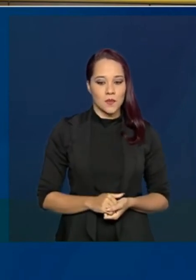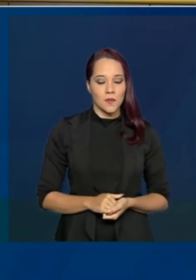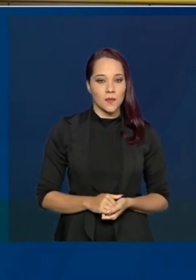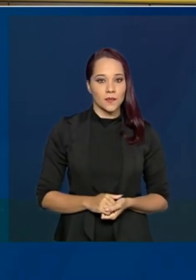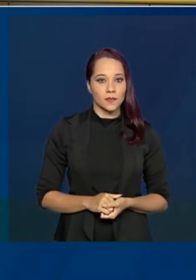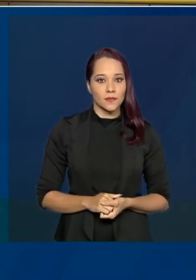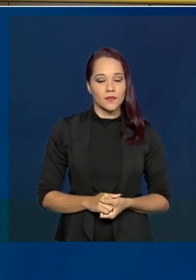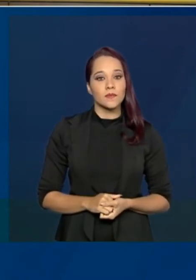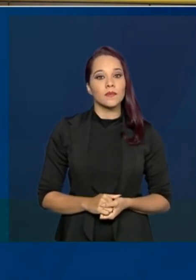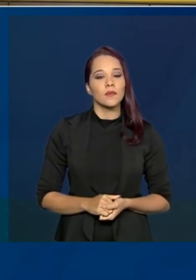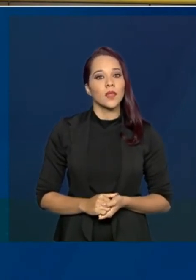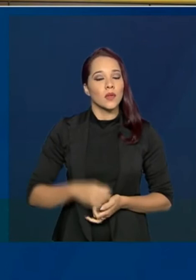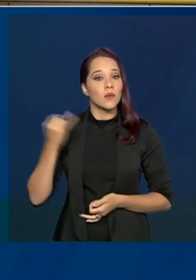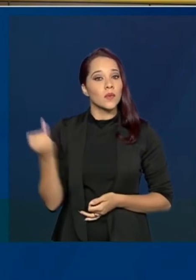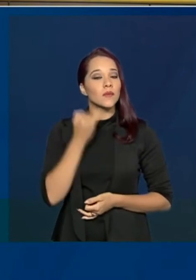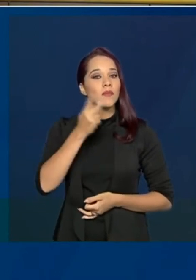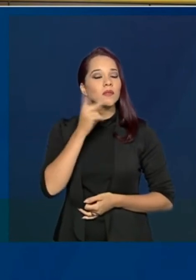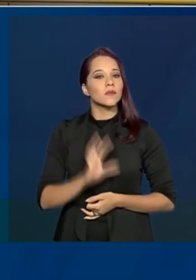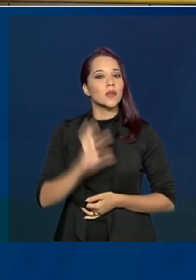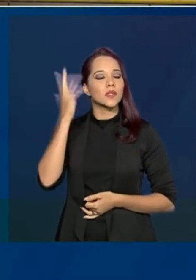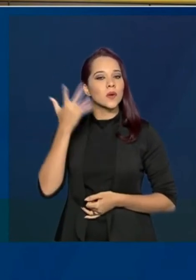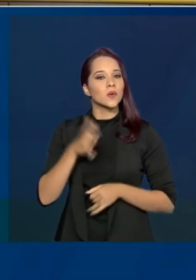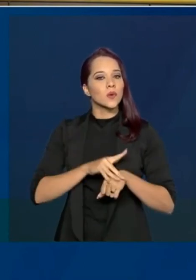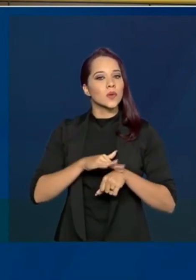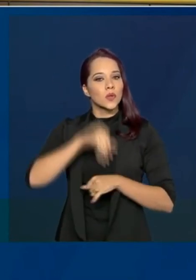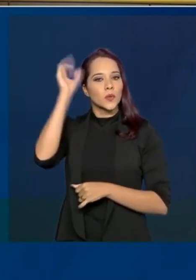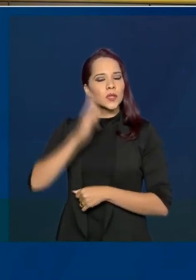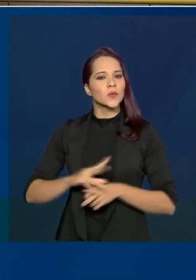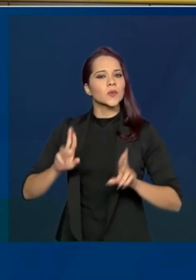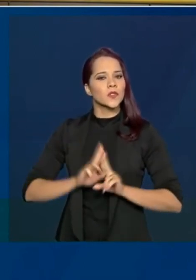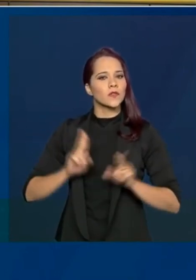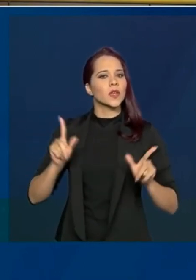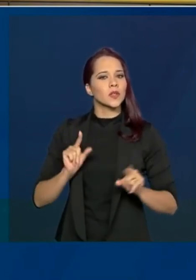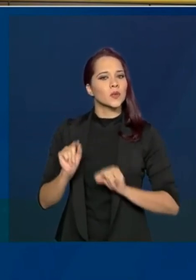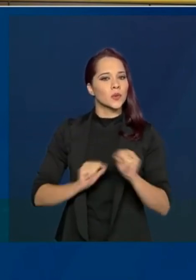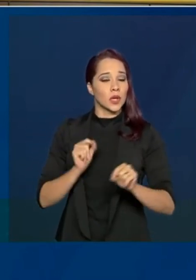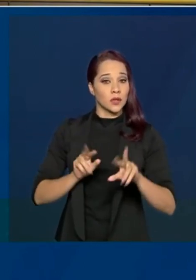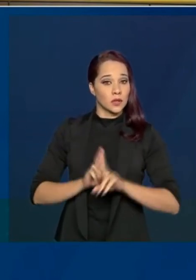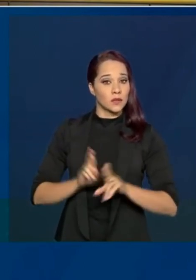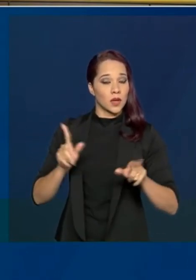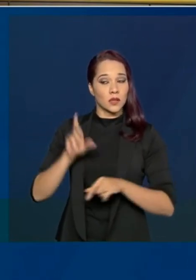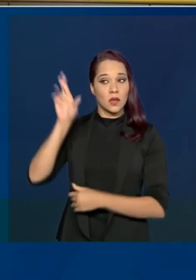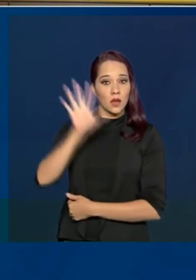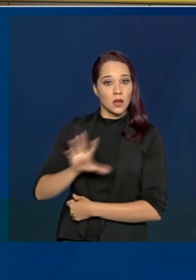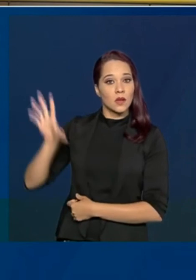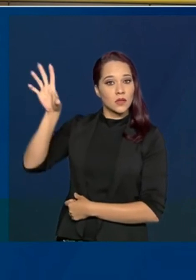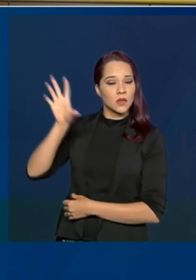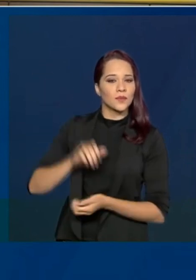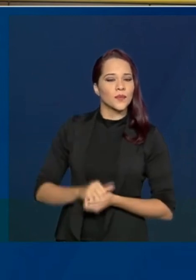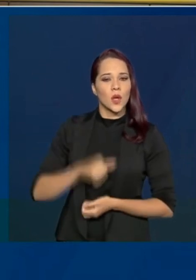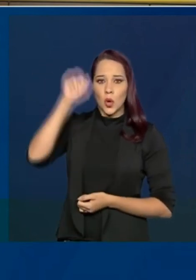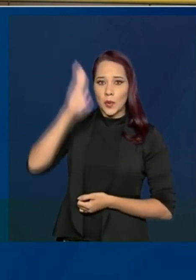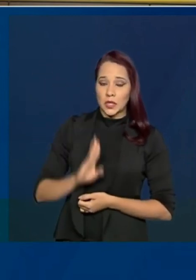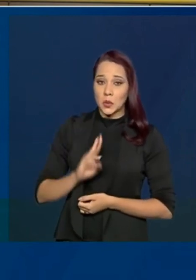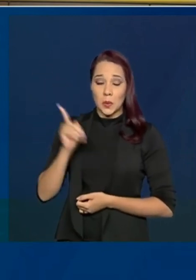É importante colocar que a situação epidemiológica do Brasil ela se difere em relação à região. Embora o Brasil não é